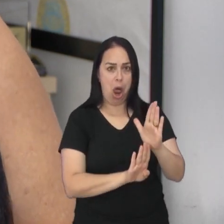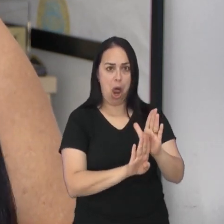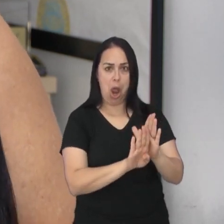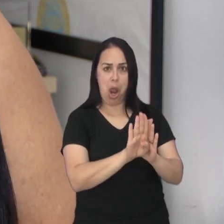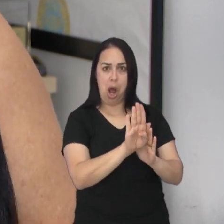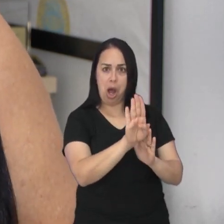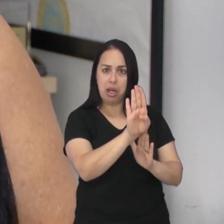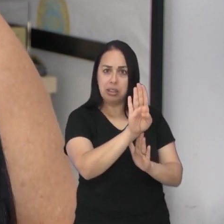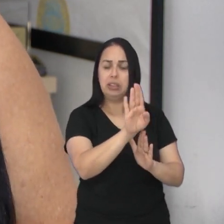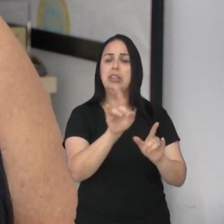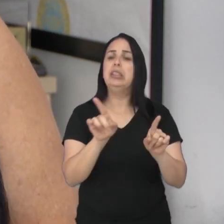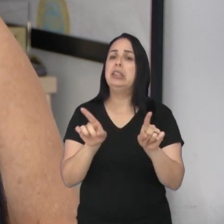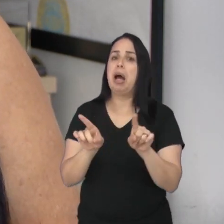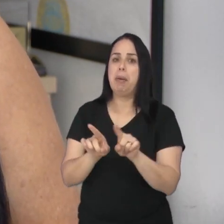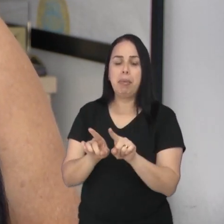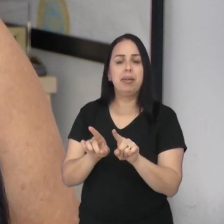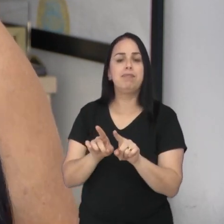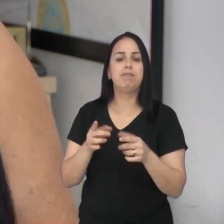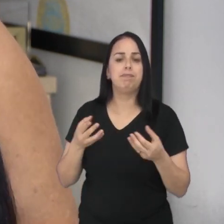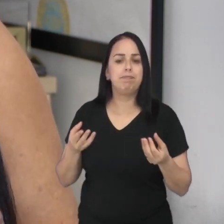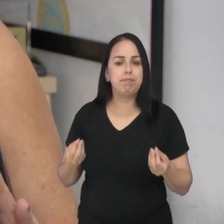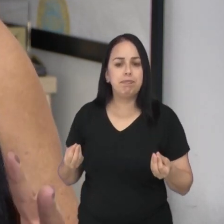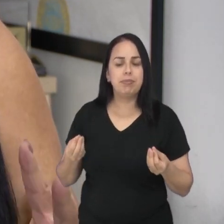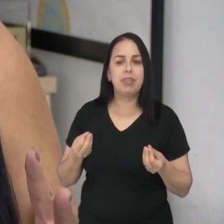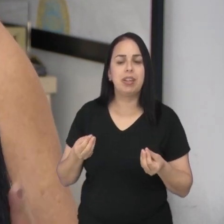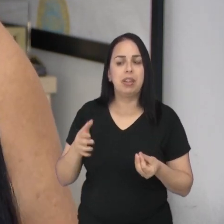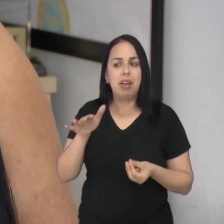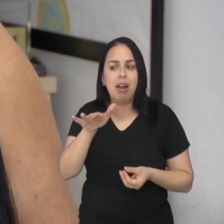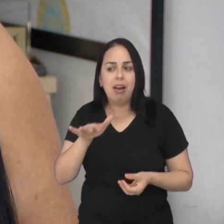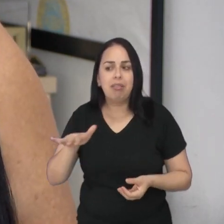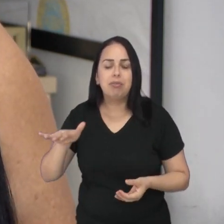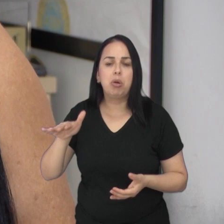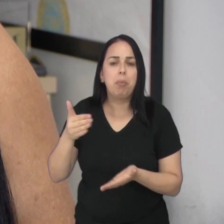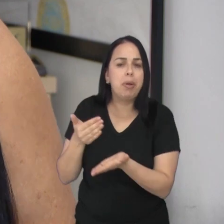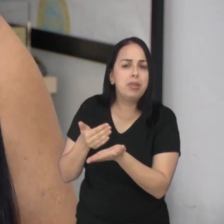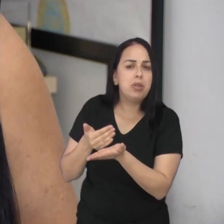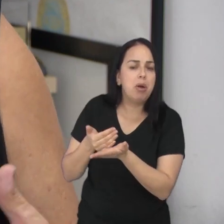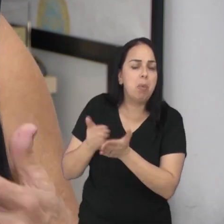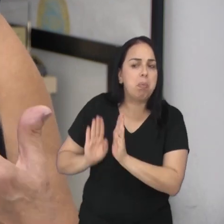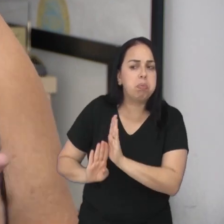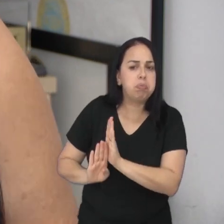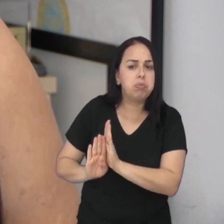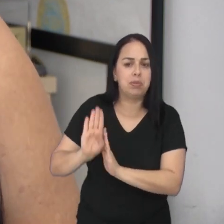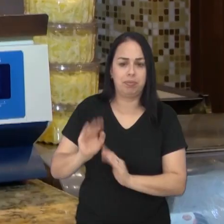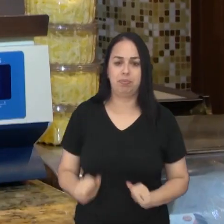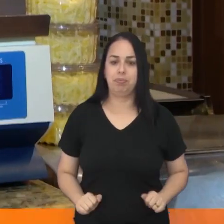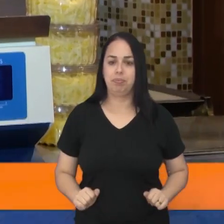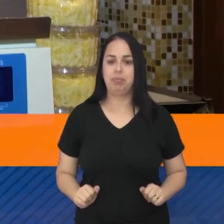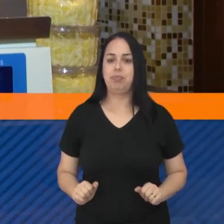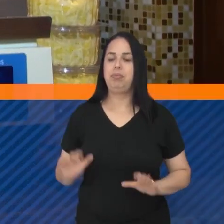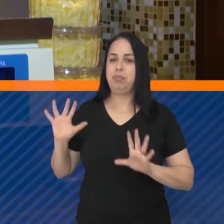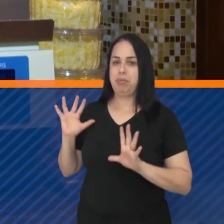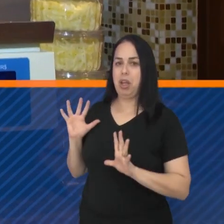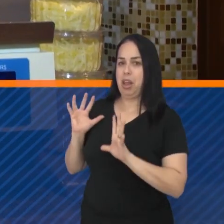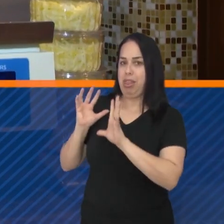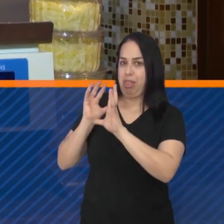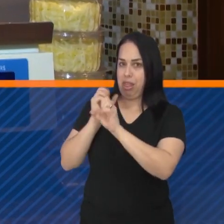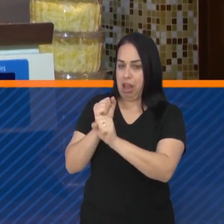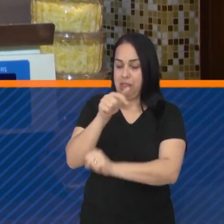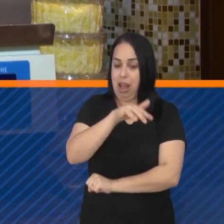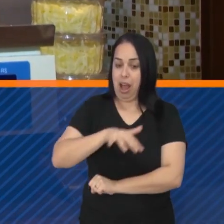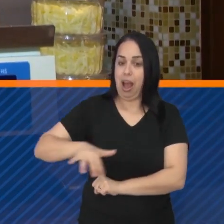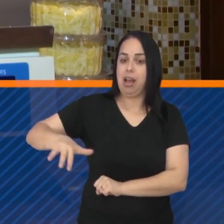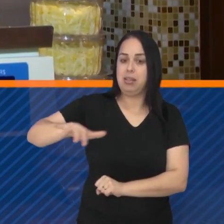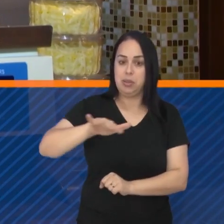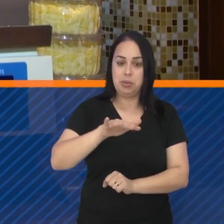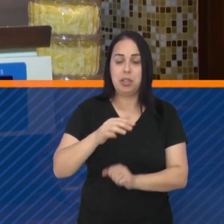vem aí, e os demais que foram se sentindo mais seguros e caminhando. No acumulado do ano, o setor